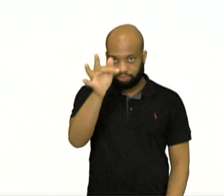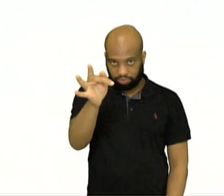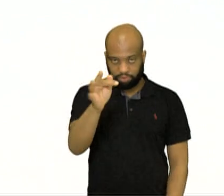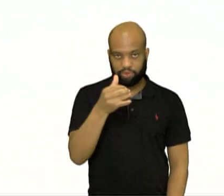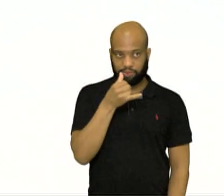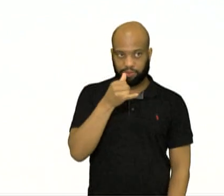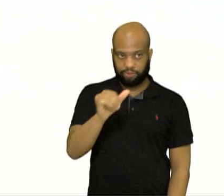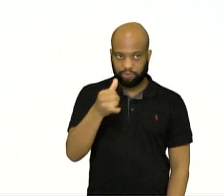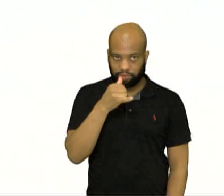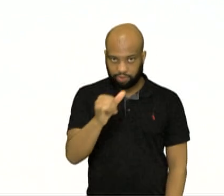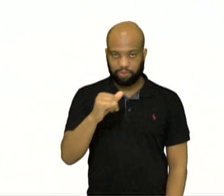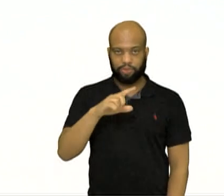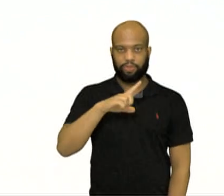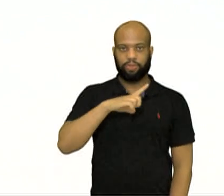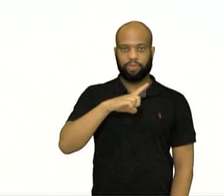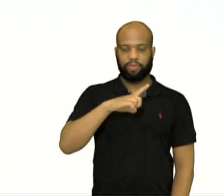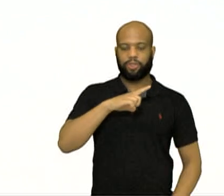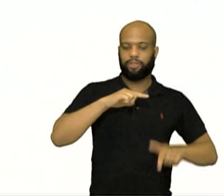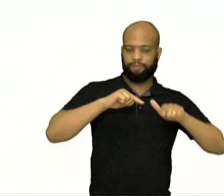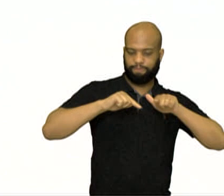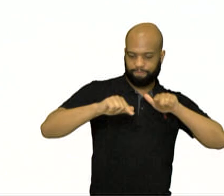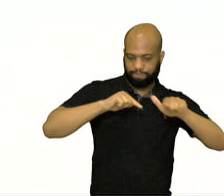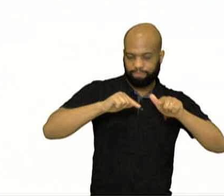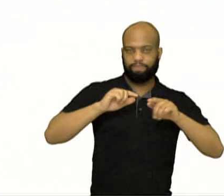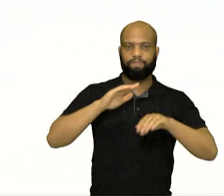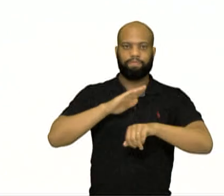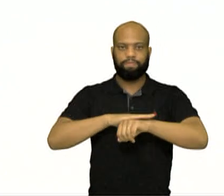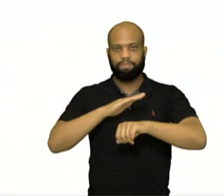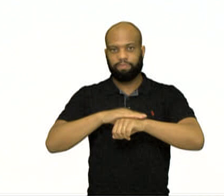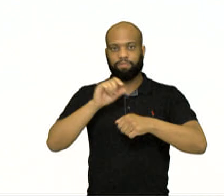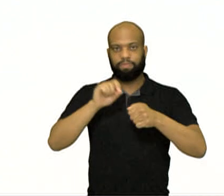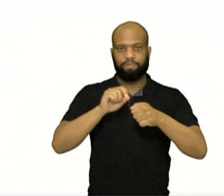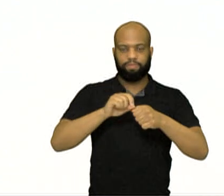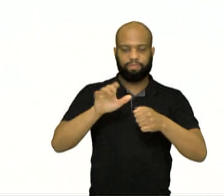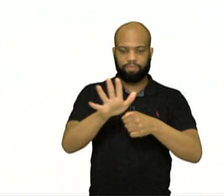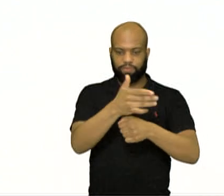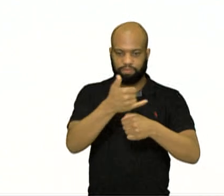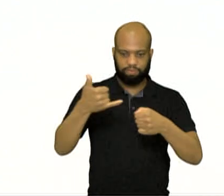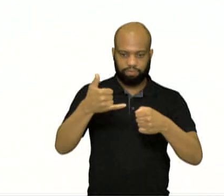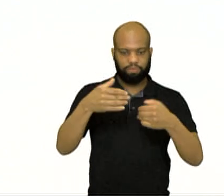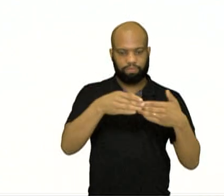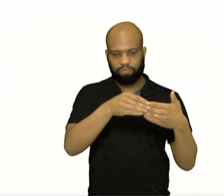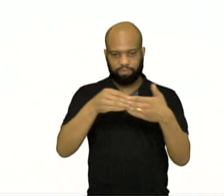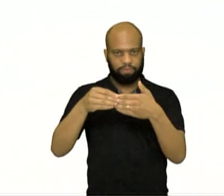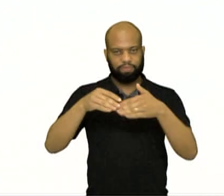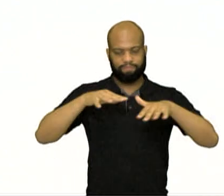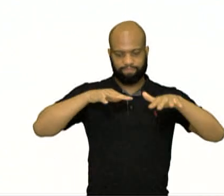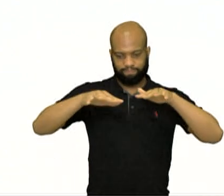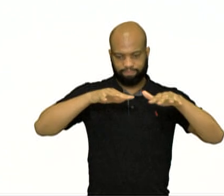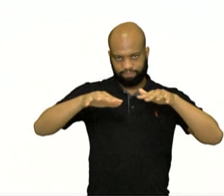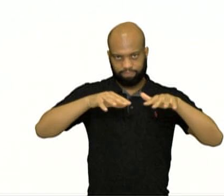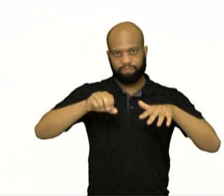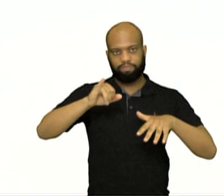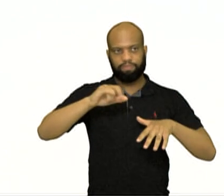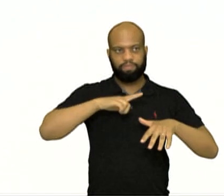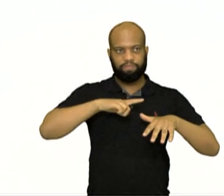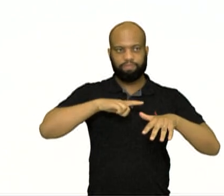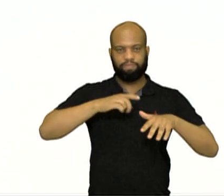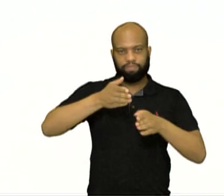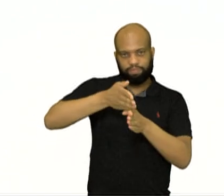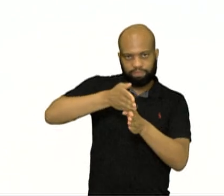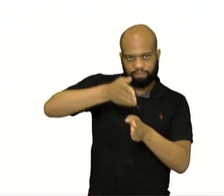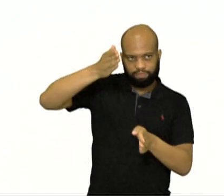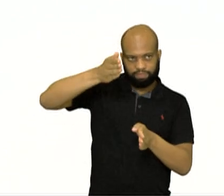realizado por uma força no deslocamento de uma carga elétrica numa superfície equipotencial. Vamos lá? Então é o